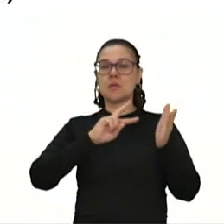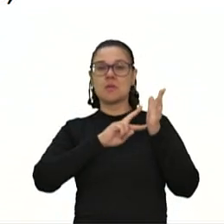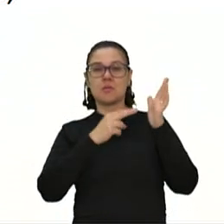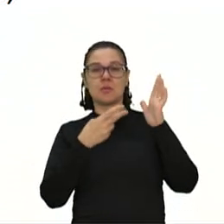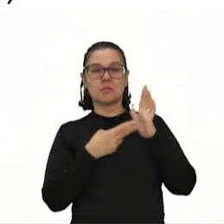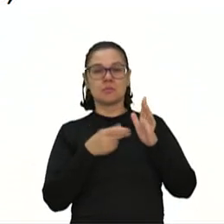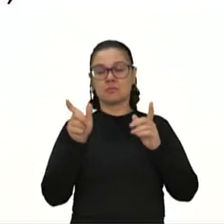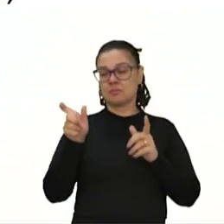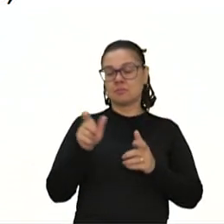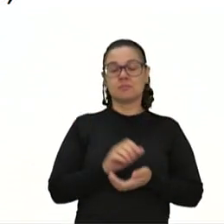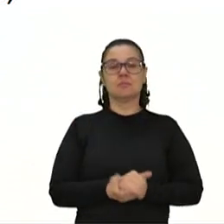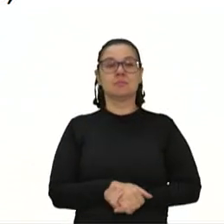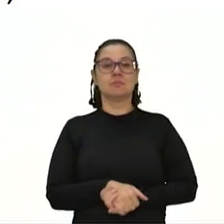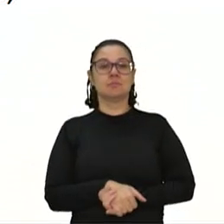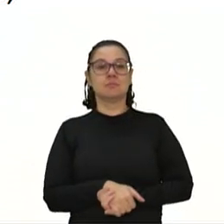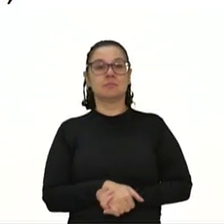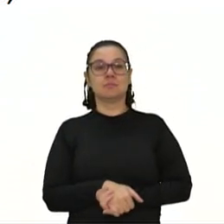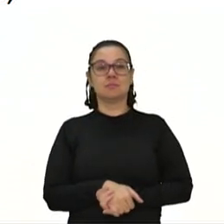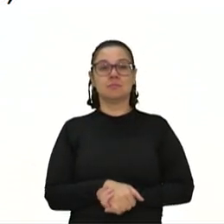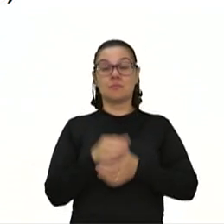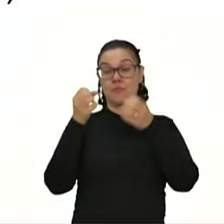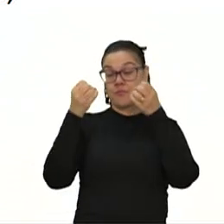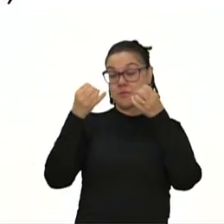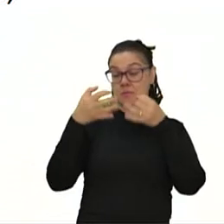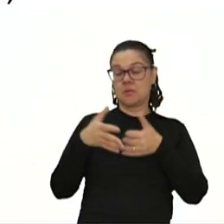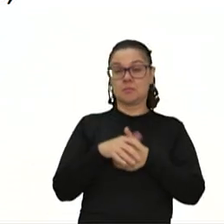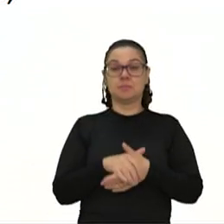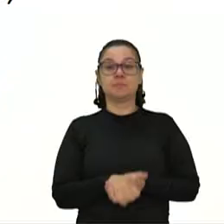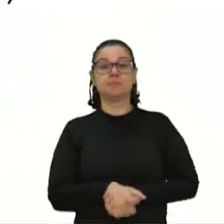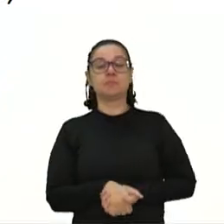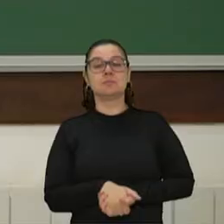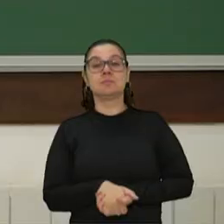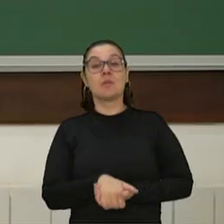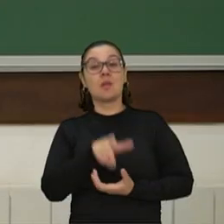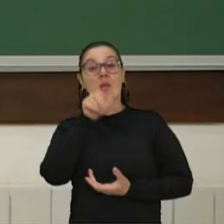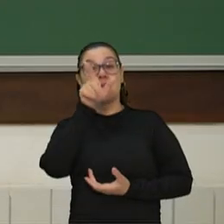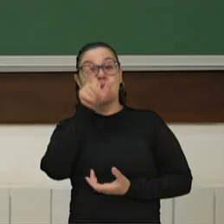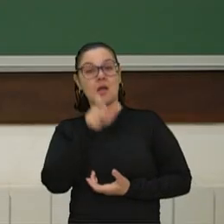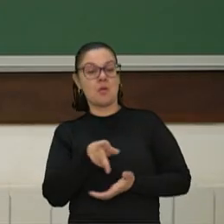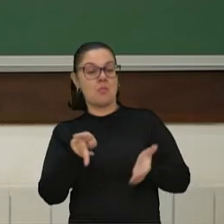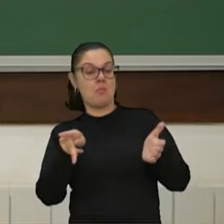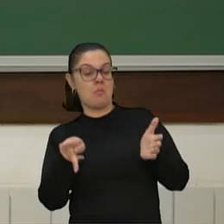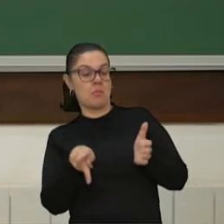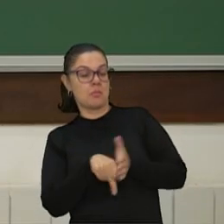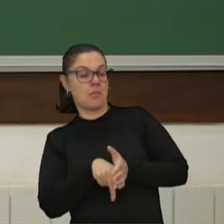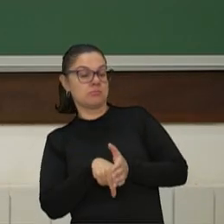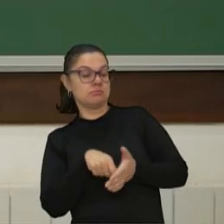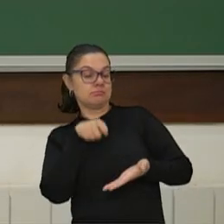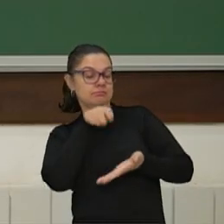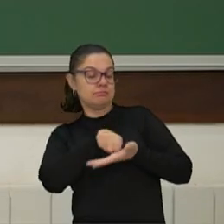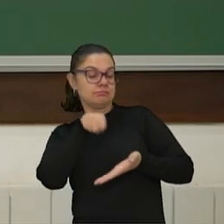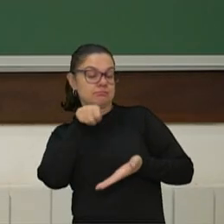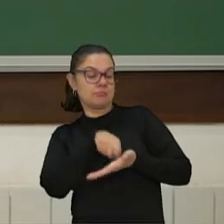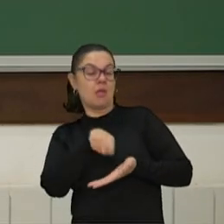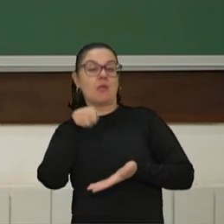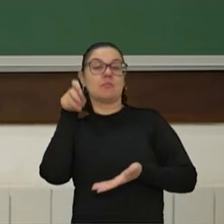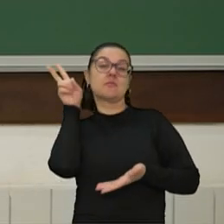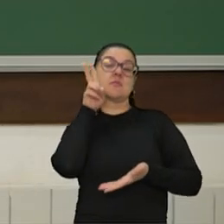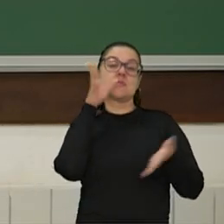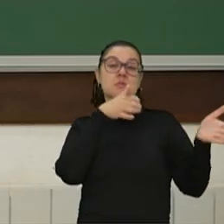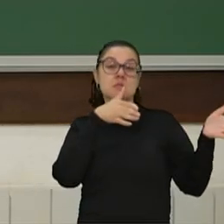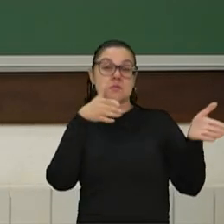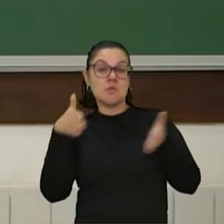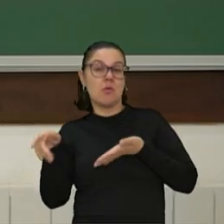é um playwright? Não? Então, eu vou explicar para vocês. Playwright é um dramaturgo. E o que, que significa isso,